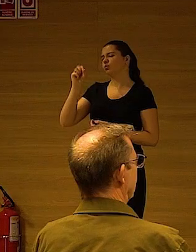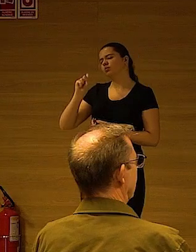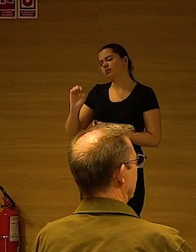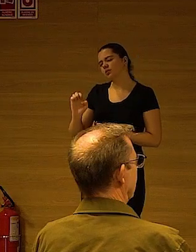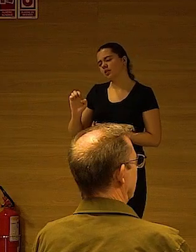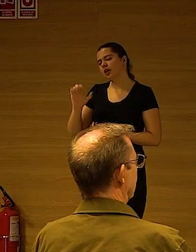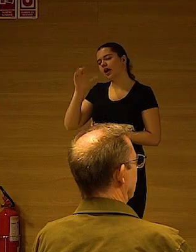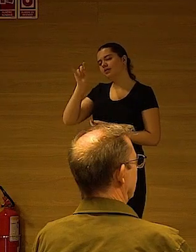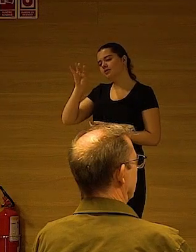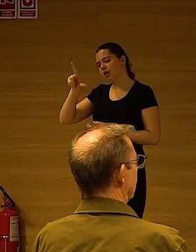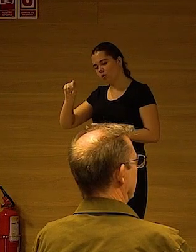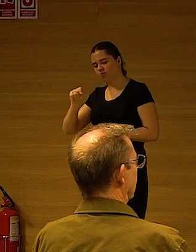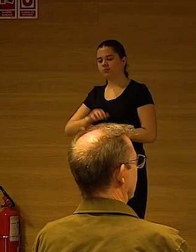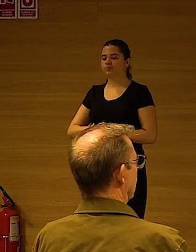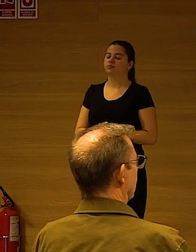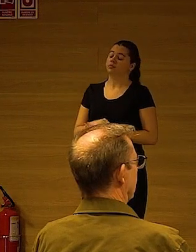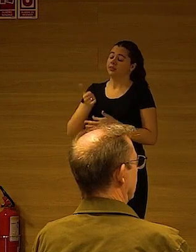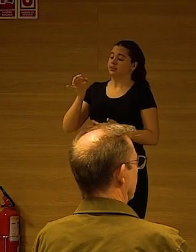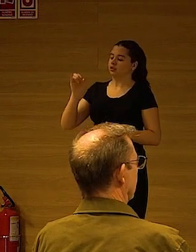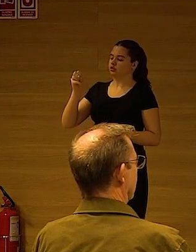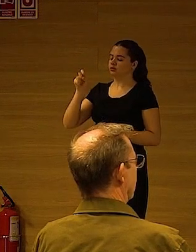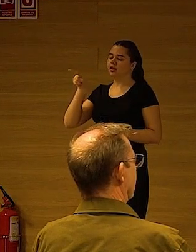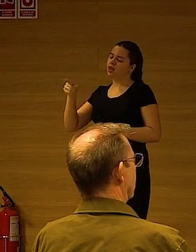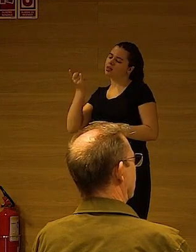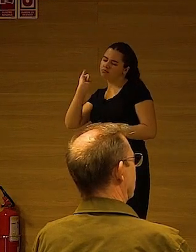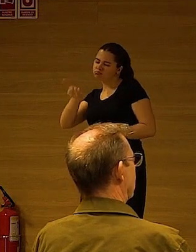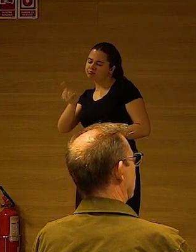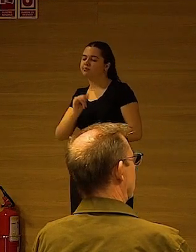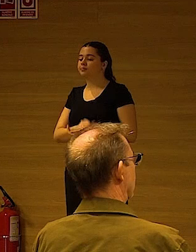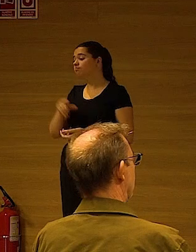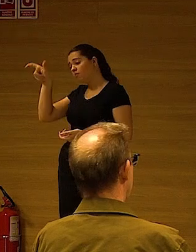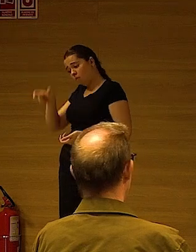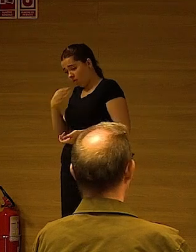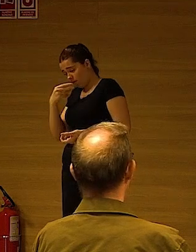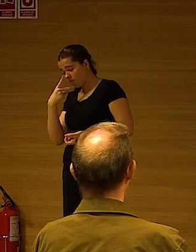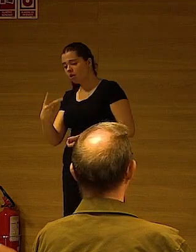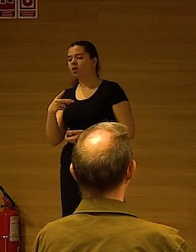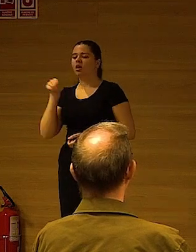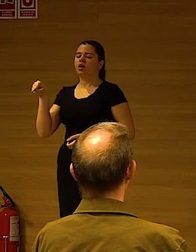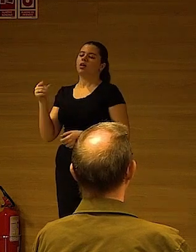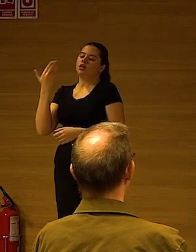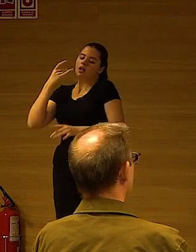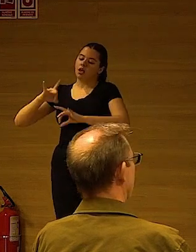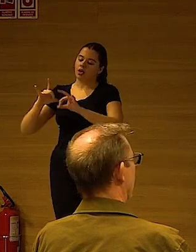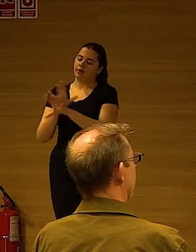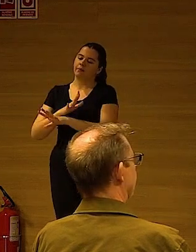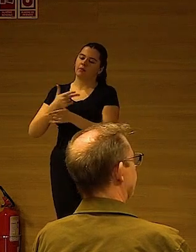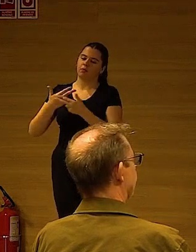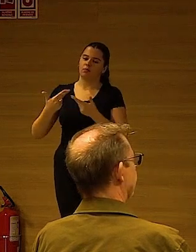José Castelo que relatou isso. Ele disse que quando terminou o